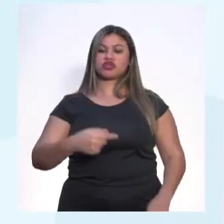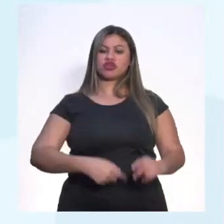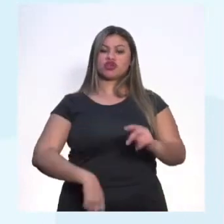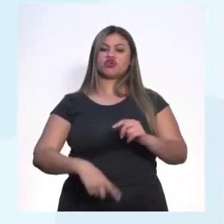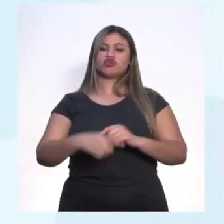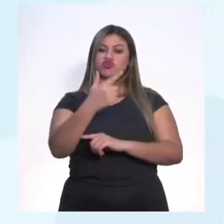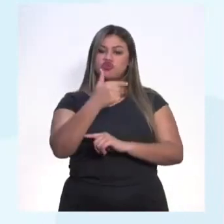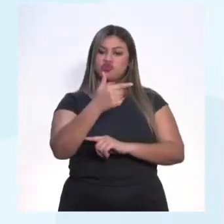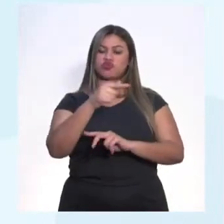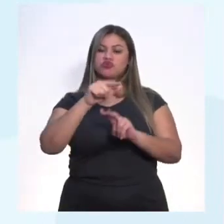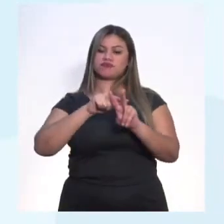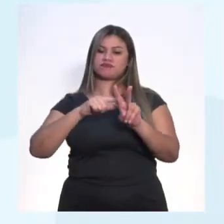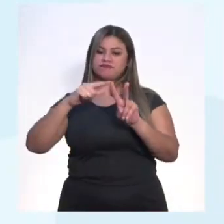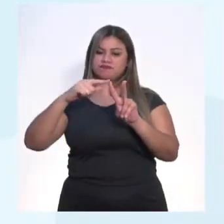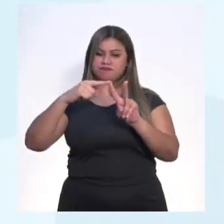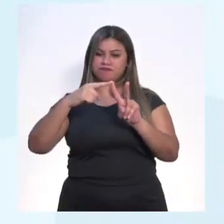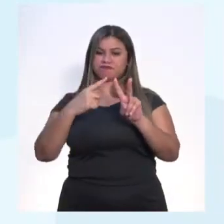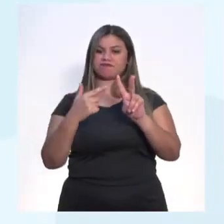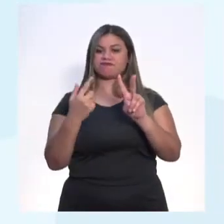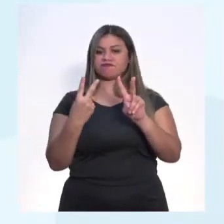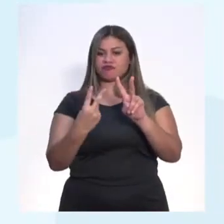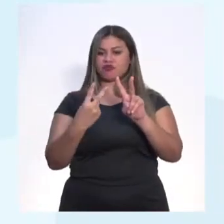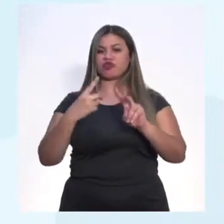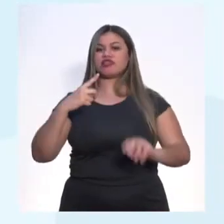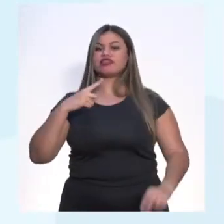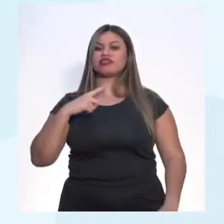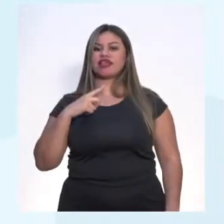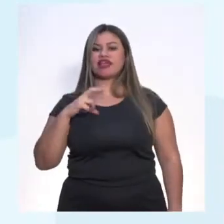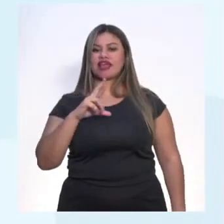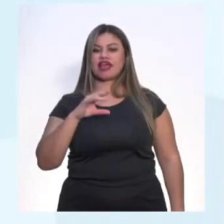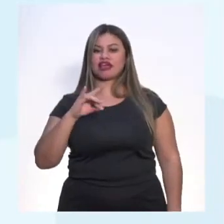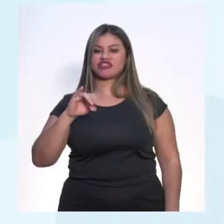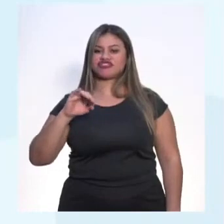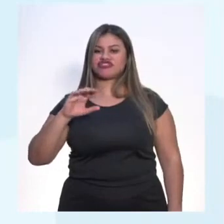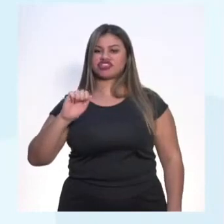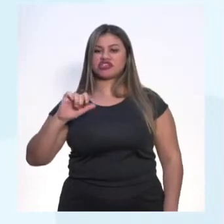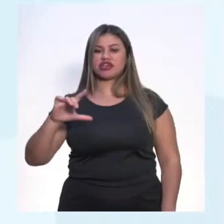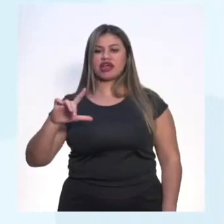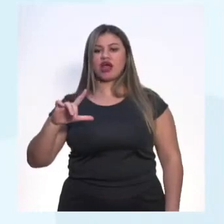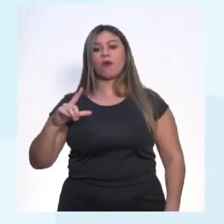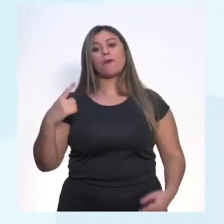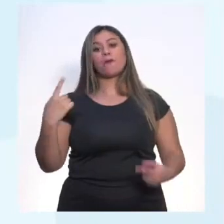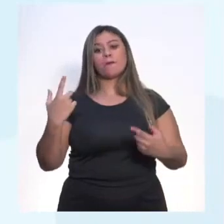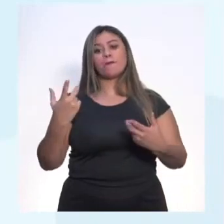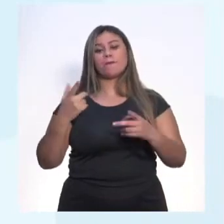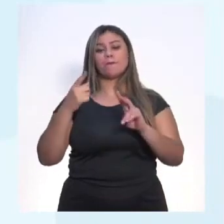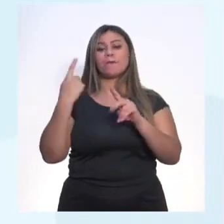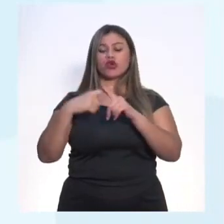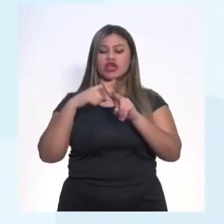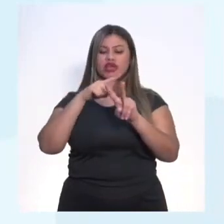raiz quadrada de 2. Tem radical, portanto,